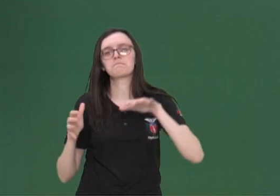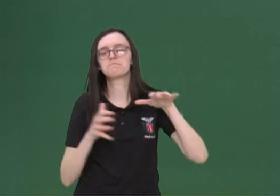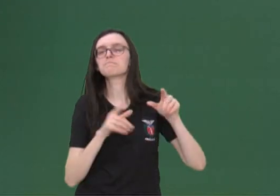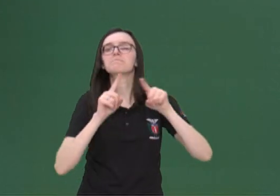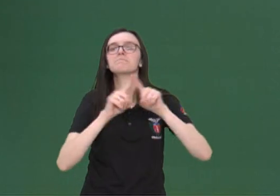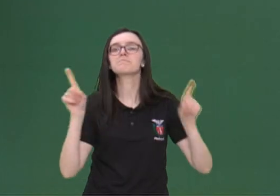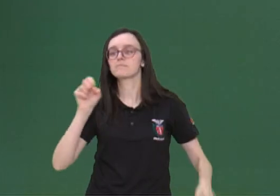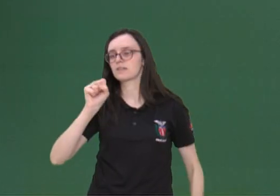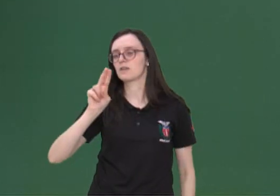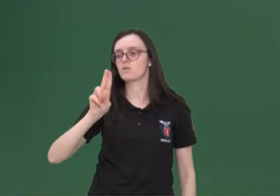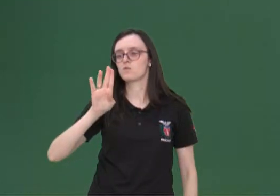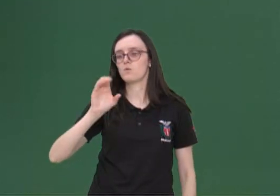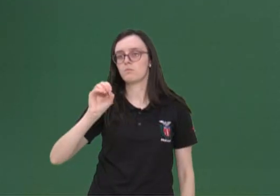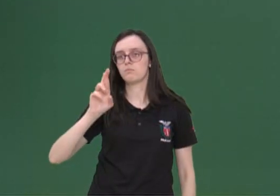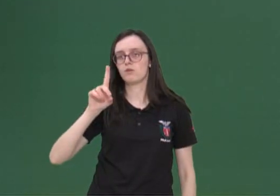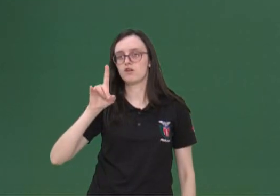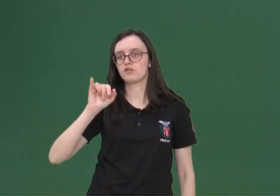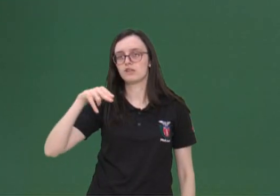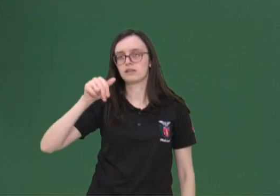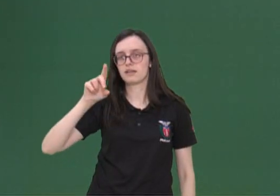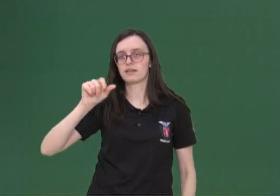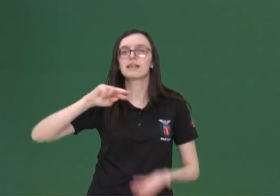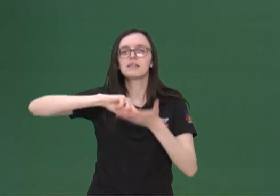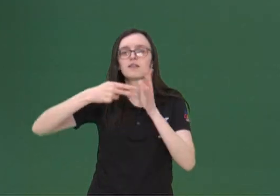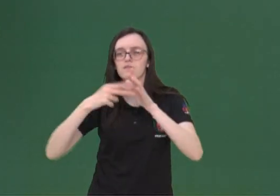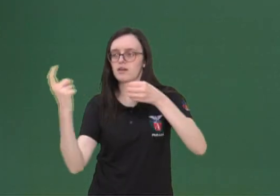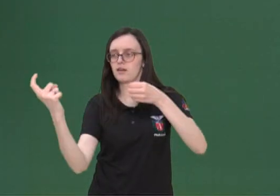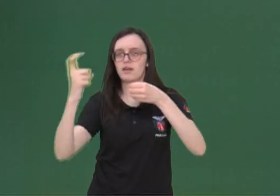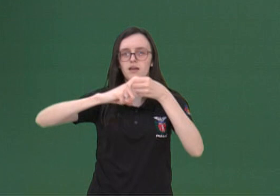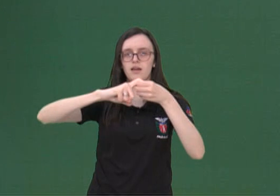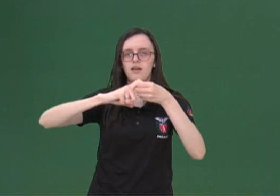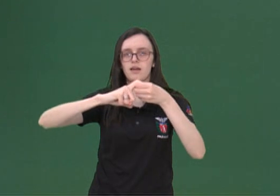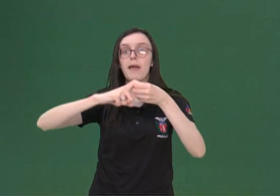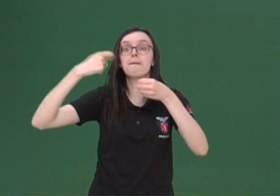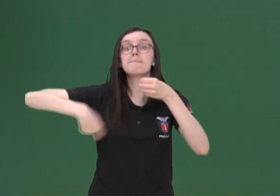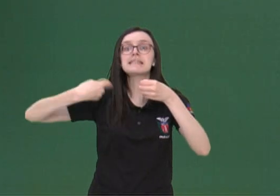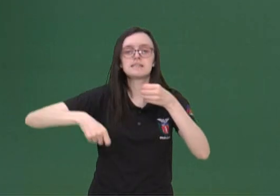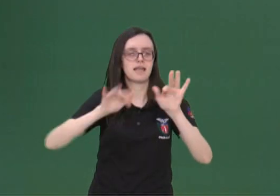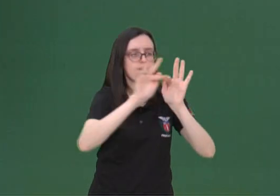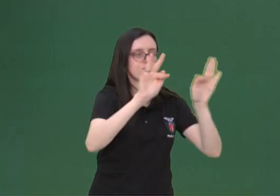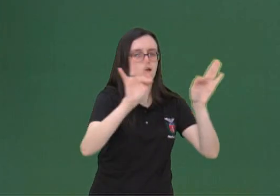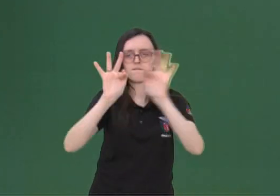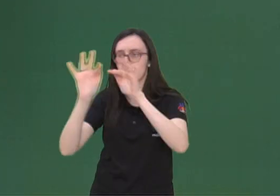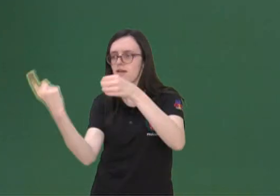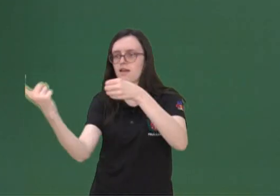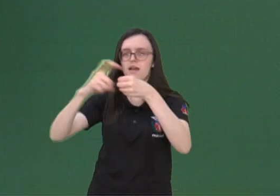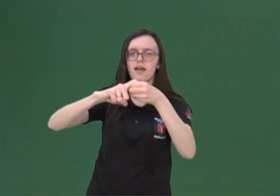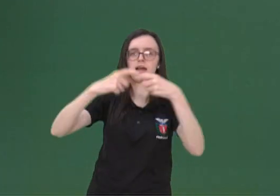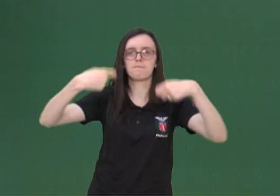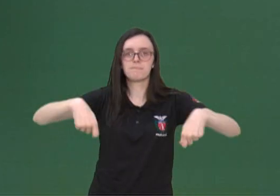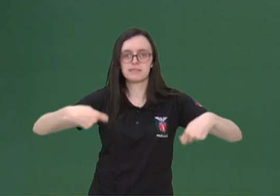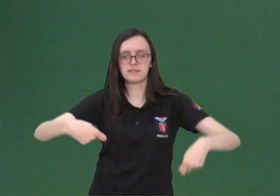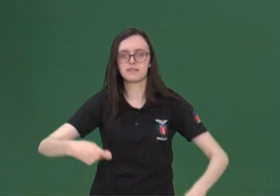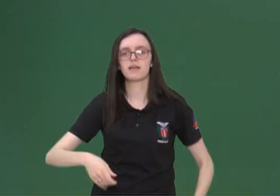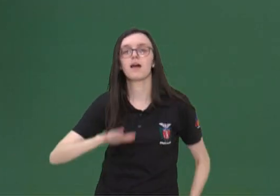uma depende da outra, né? Então, se eu falar assim, ó, eu quero que